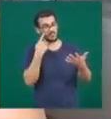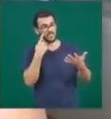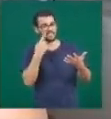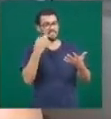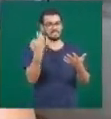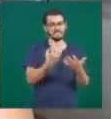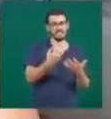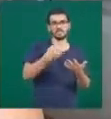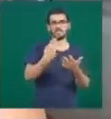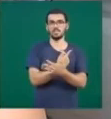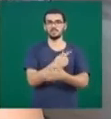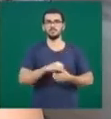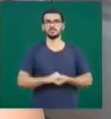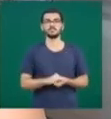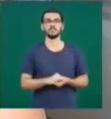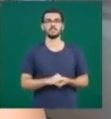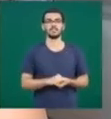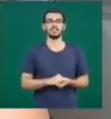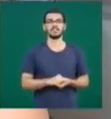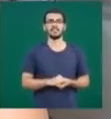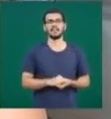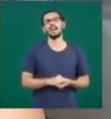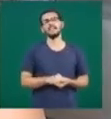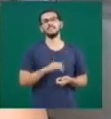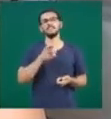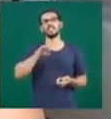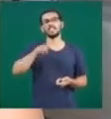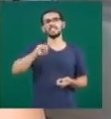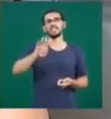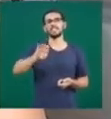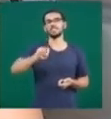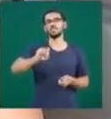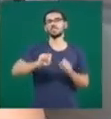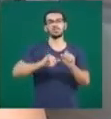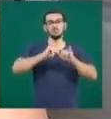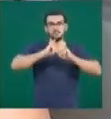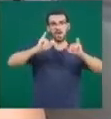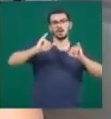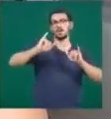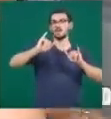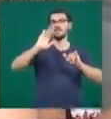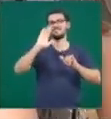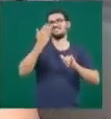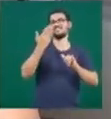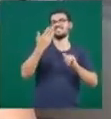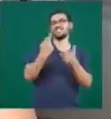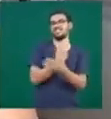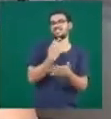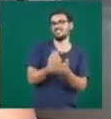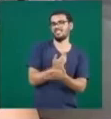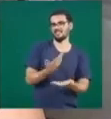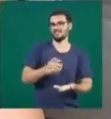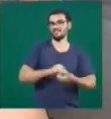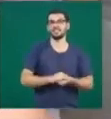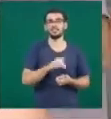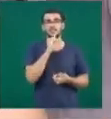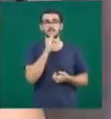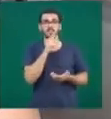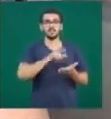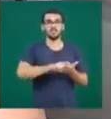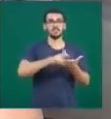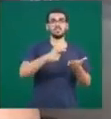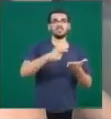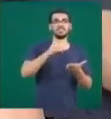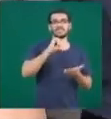esse total descompromisso com a verdade, com os fatos. O jornalismo, quando erra, quando comete aquela